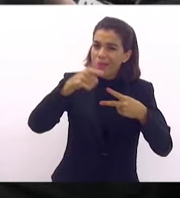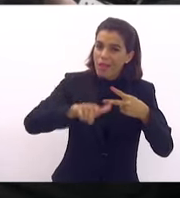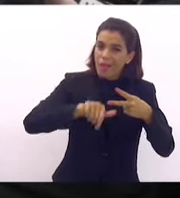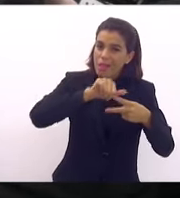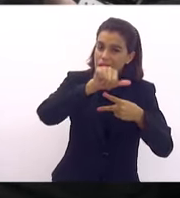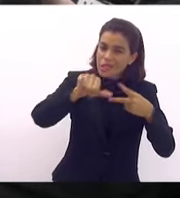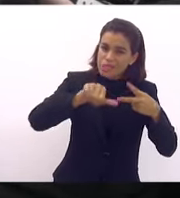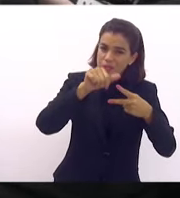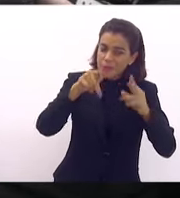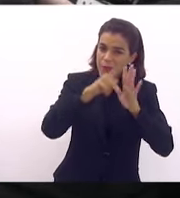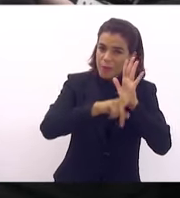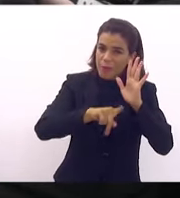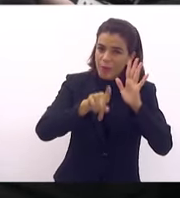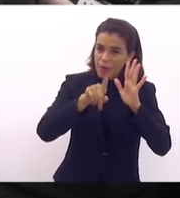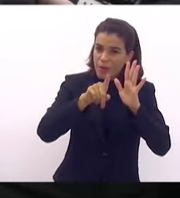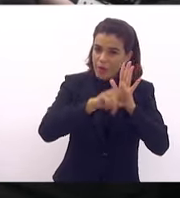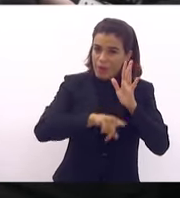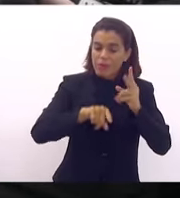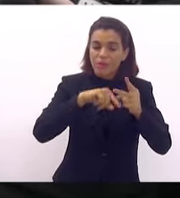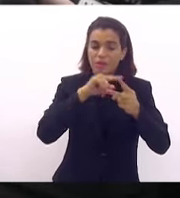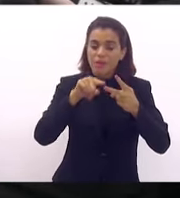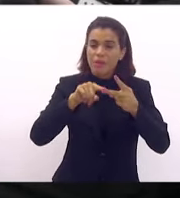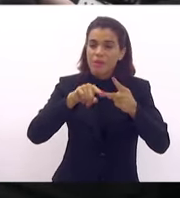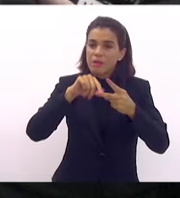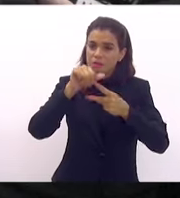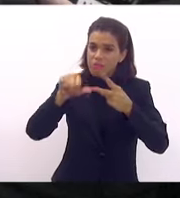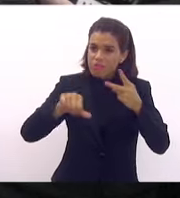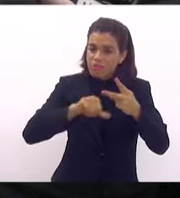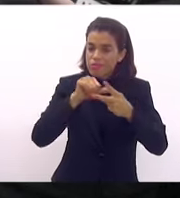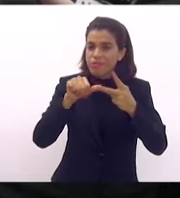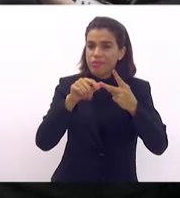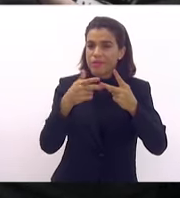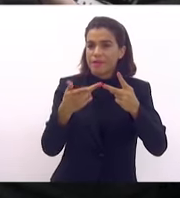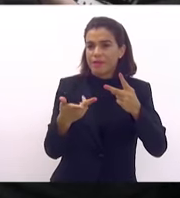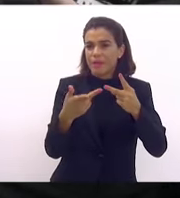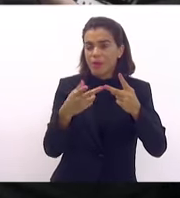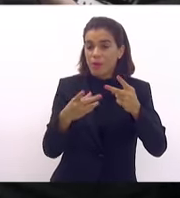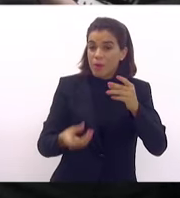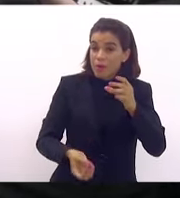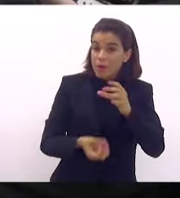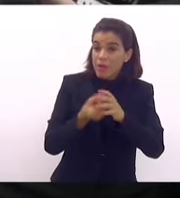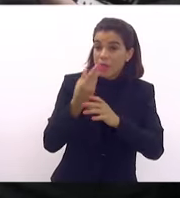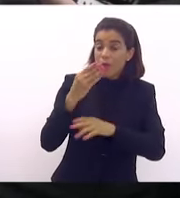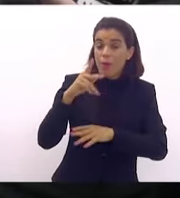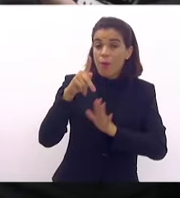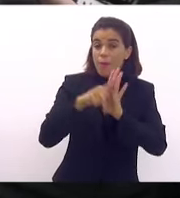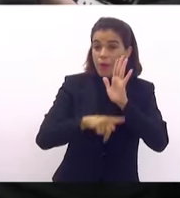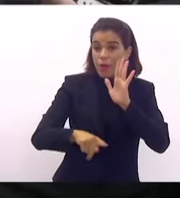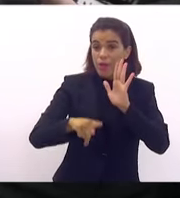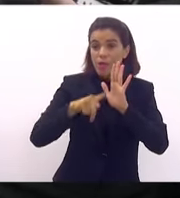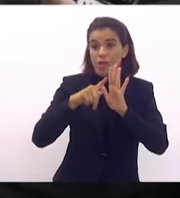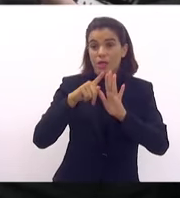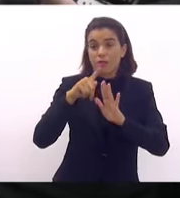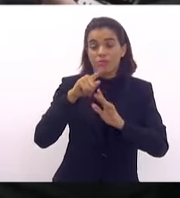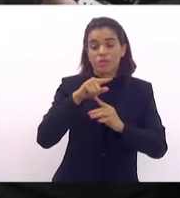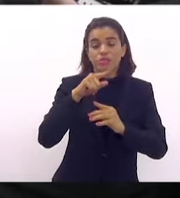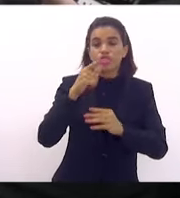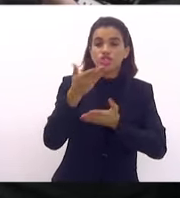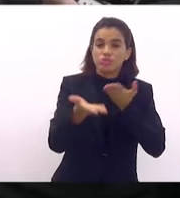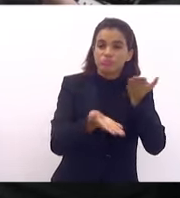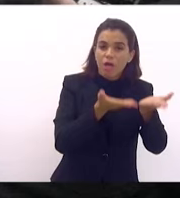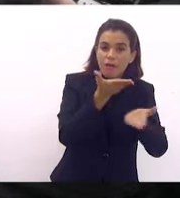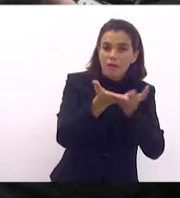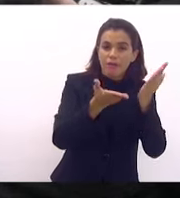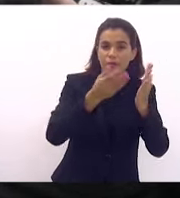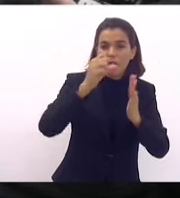e autorizar o Poder Executivo. Então, queria sugerir, se a gente pudesse ficar, institui o Programa Estadual de Pré-Natal Masculino e a redação toda